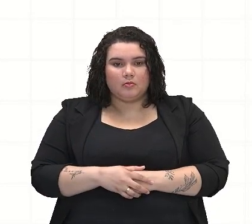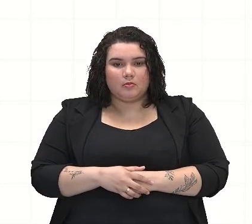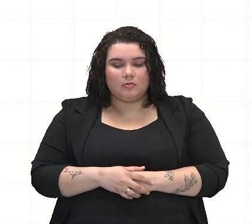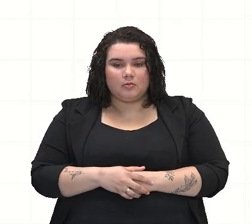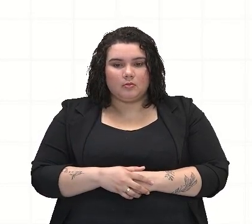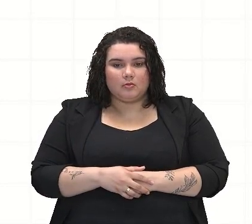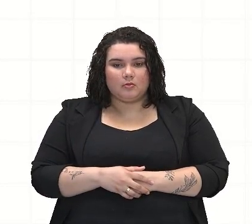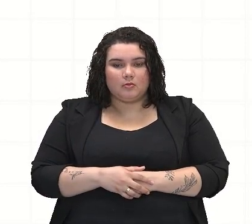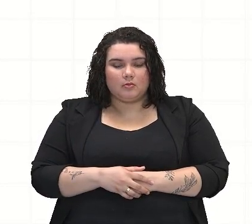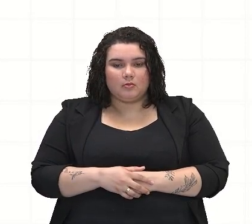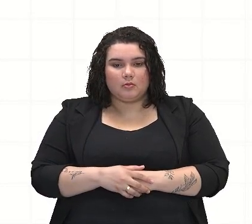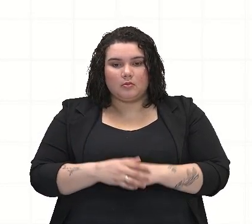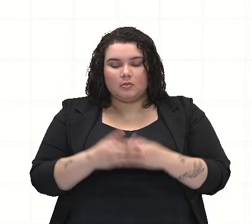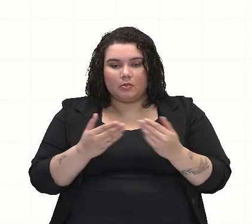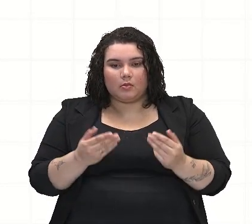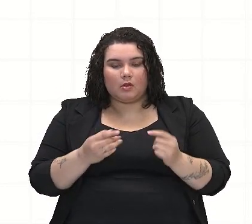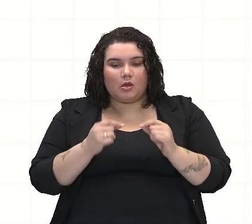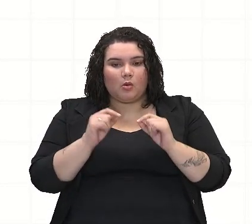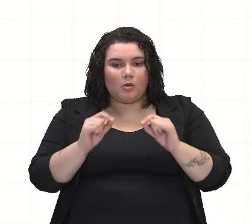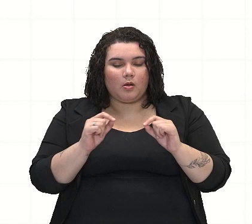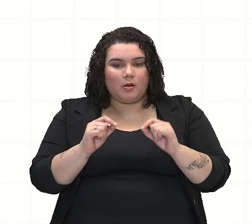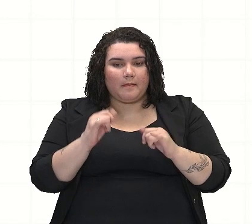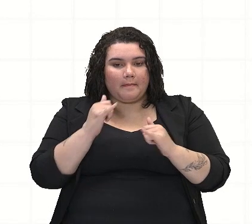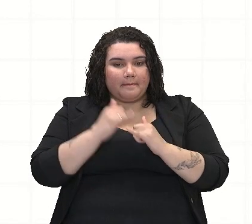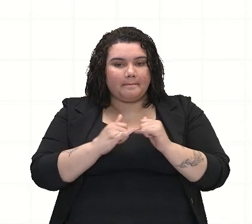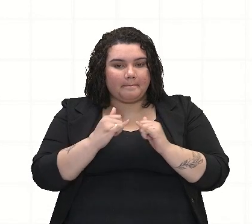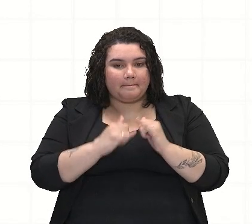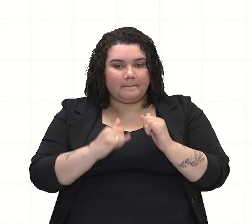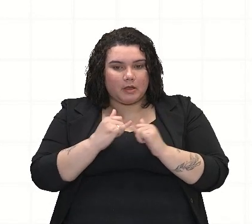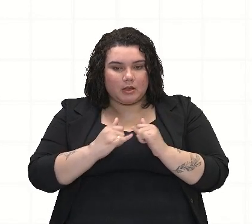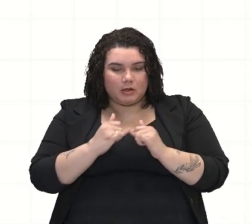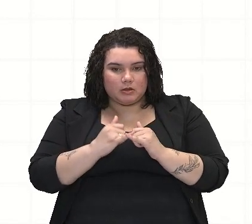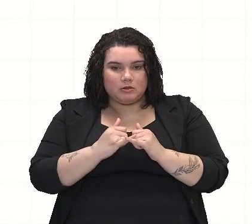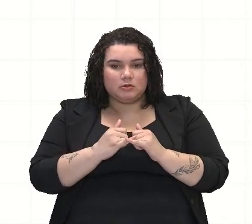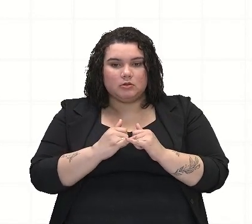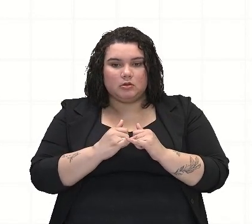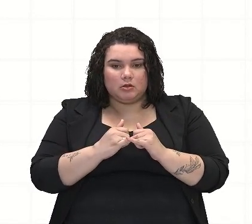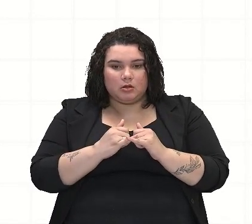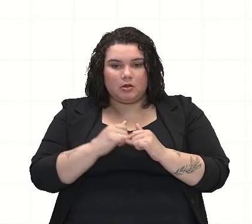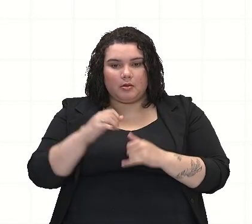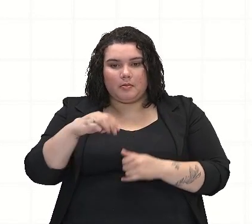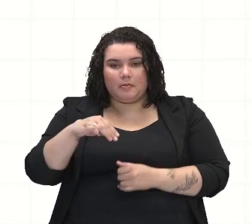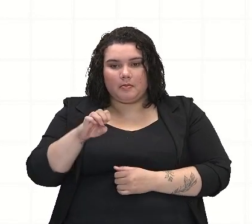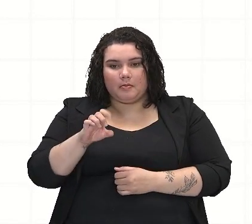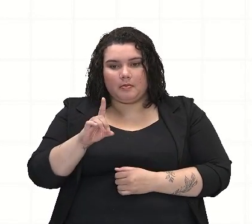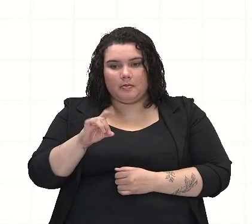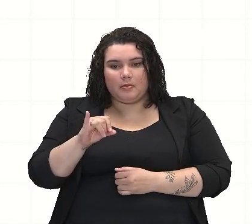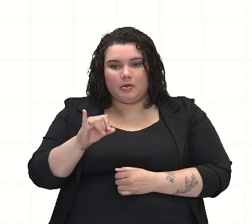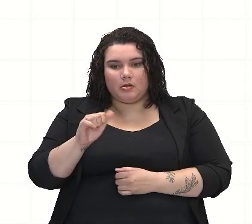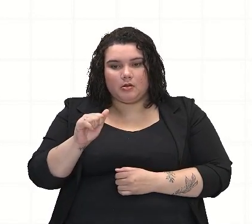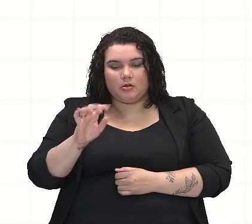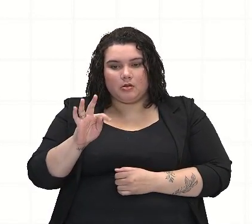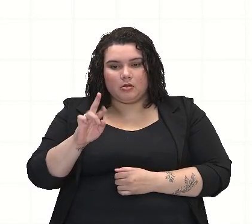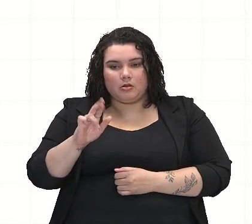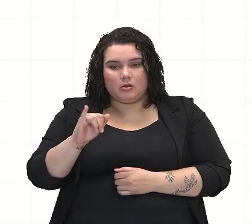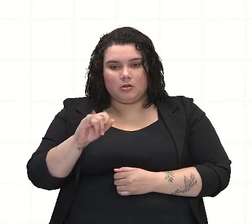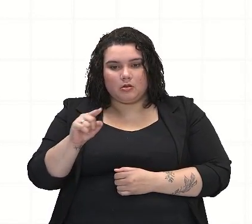E vamos fazer muito parecido com o que fizemos lá da mediatriz. Ó. Vamos traçar...